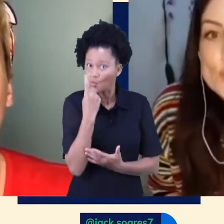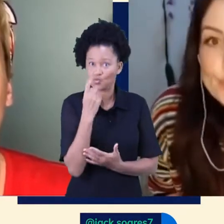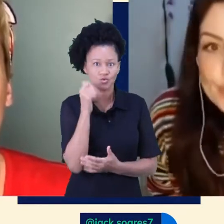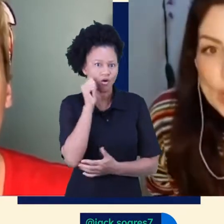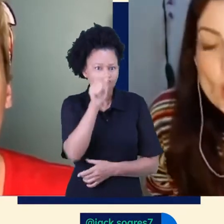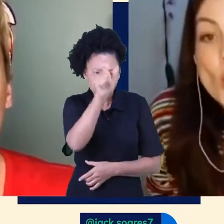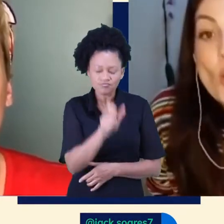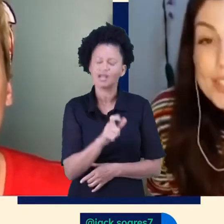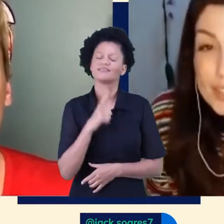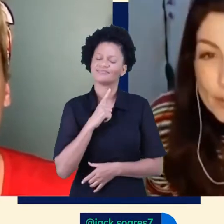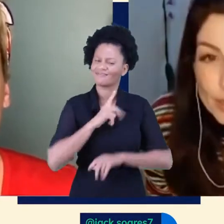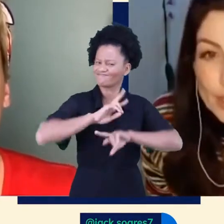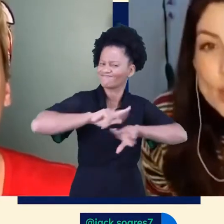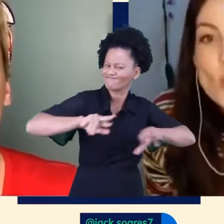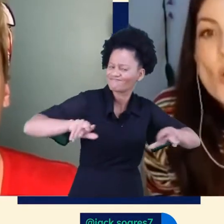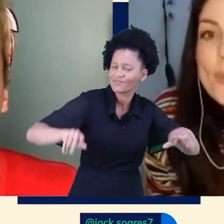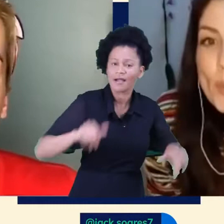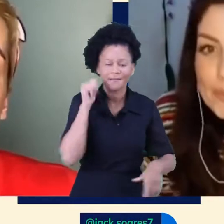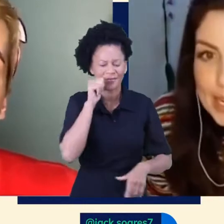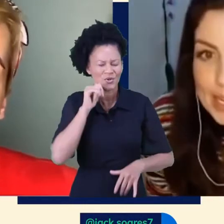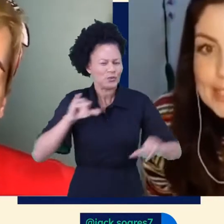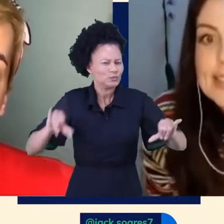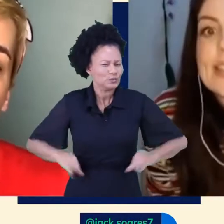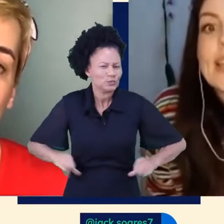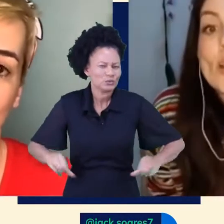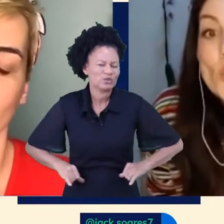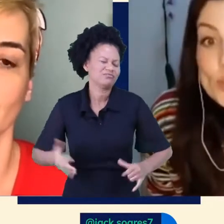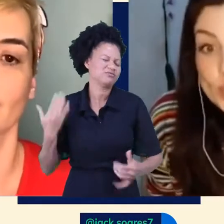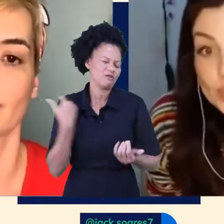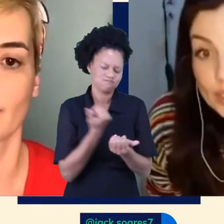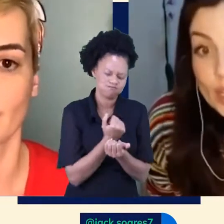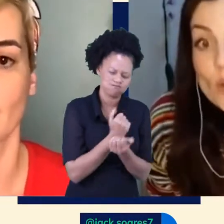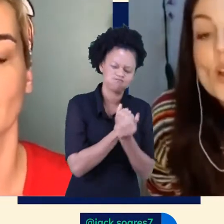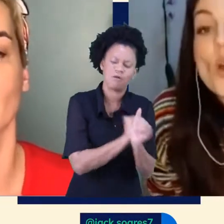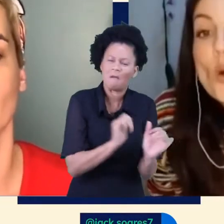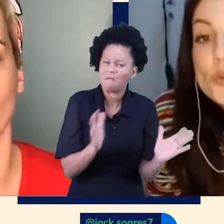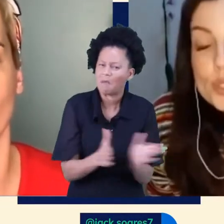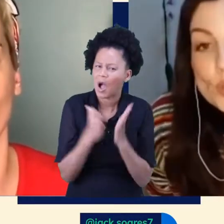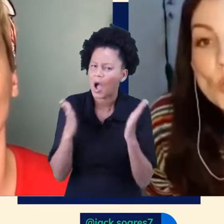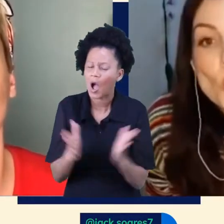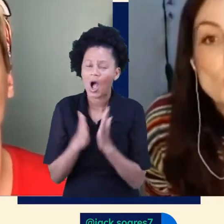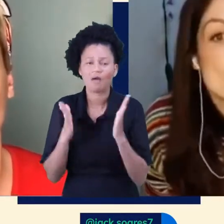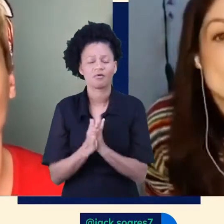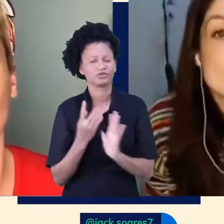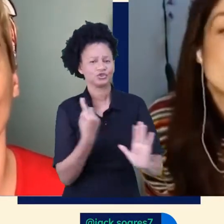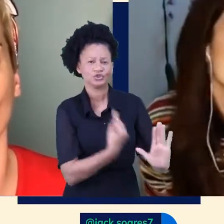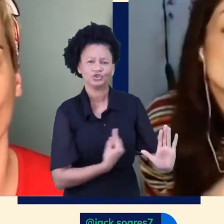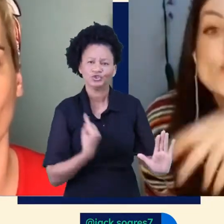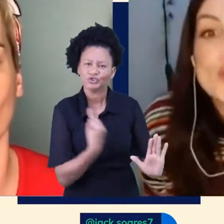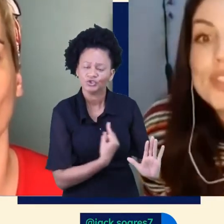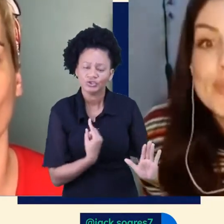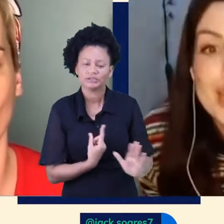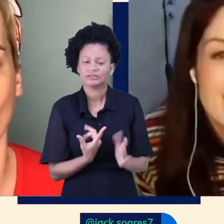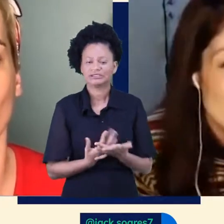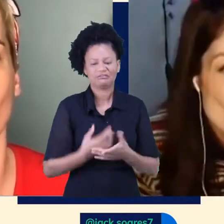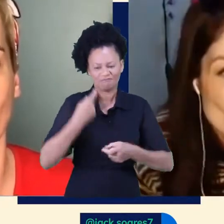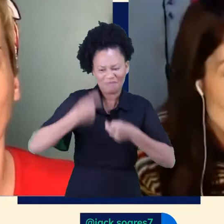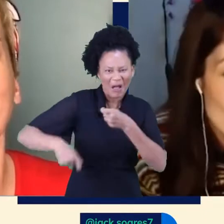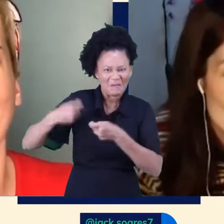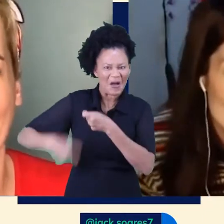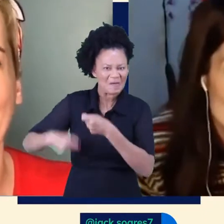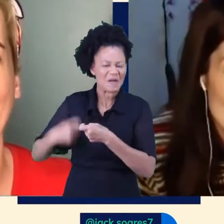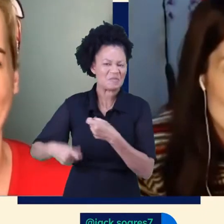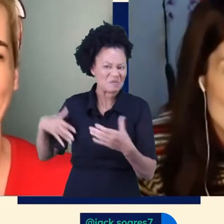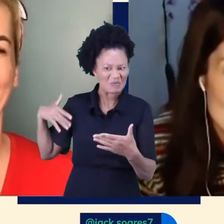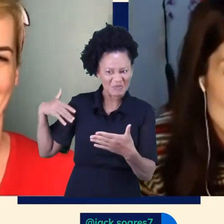né, que sofreu com a escravidão, com a pobreza, né, com a solidão, com os estupros. E a gente pode abrir uma live só sobre